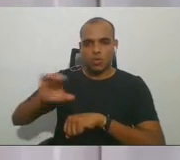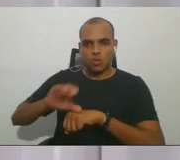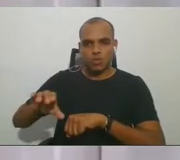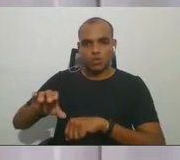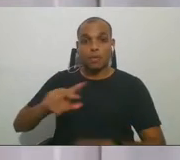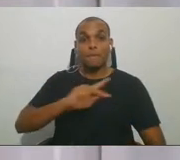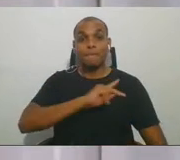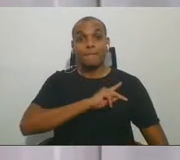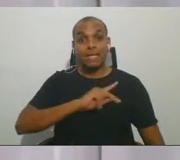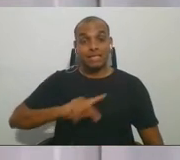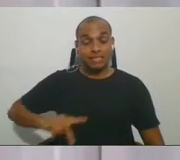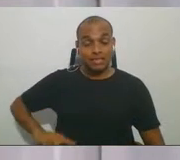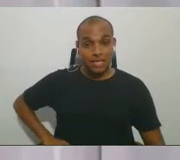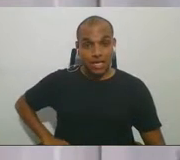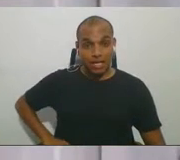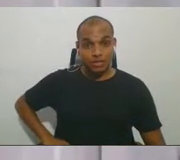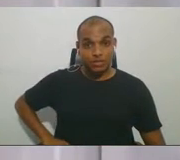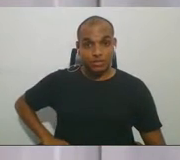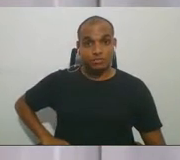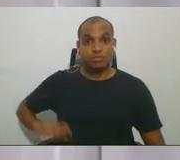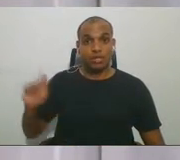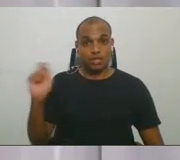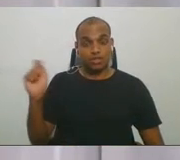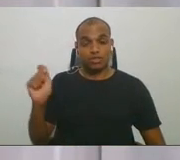10 de dezembro de 2020.